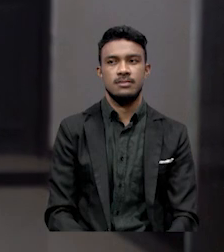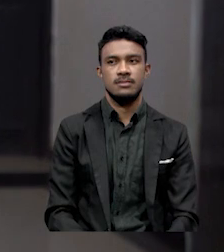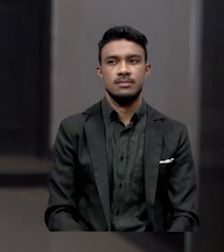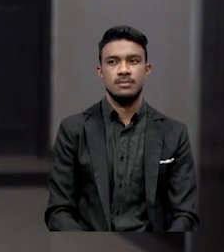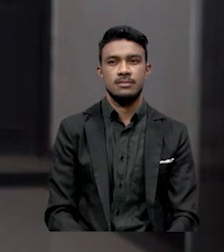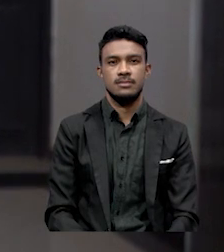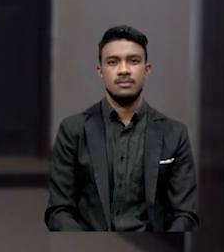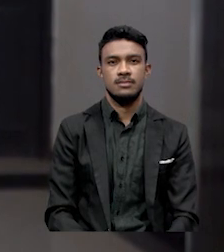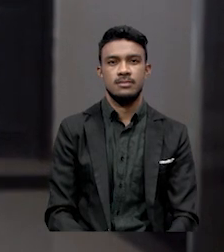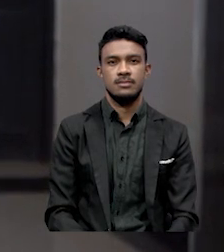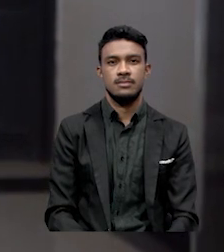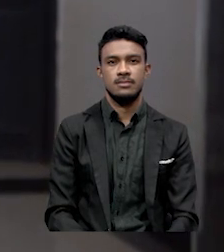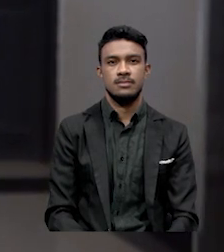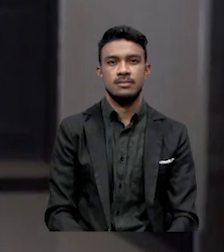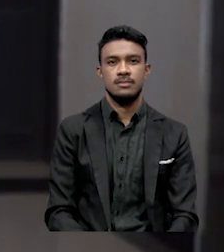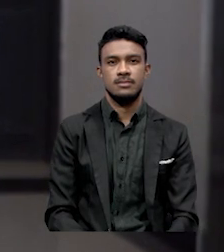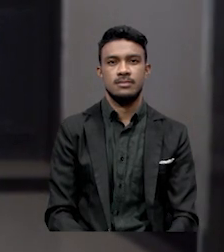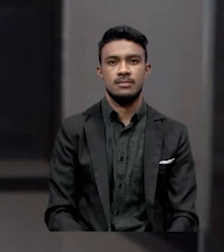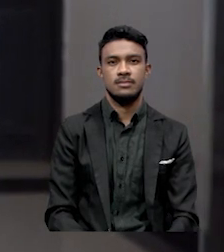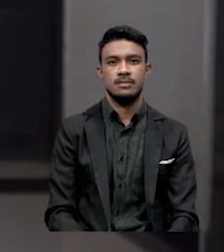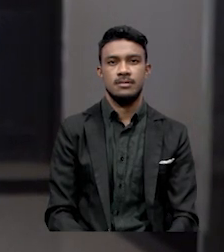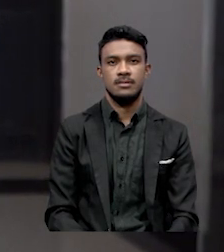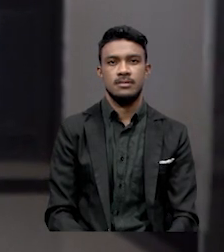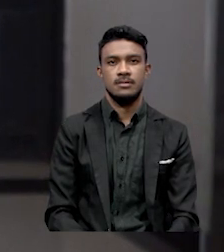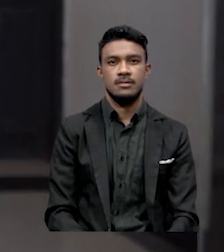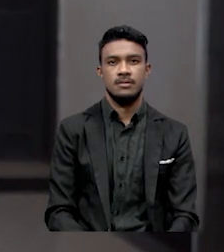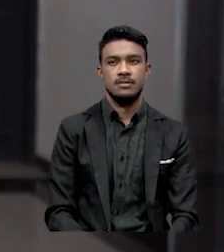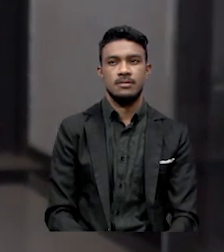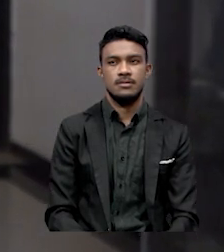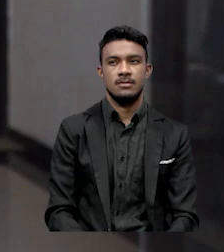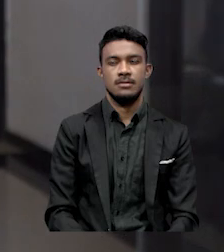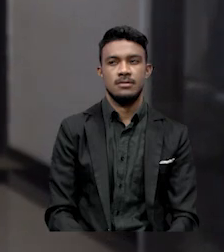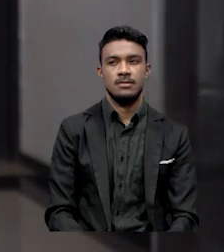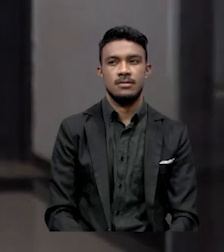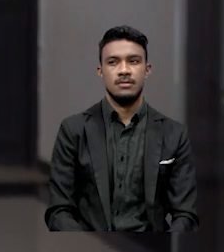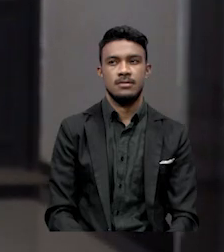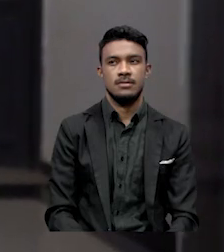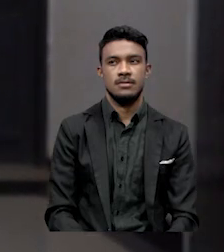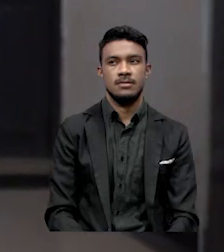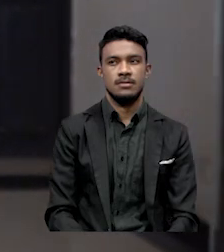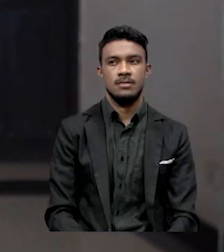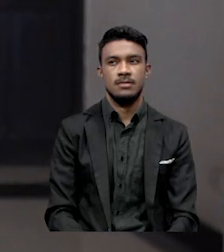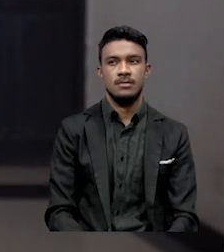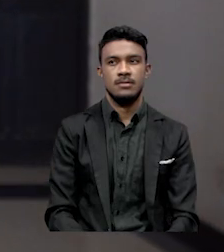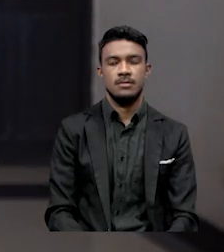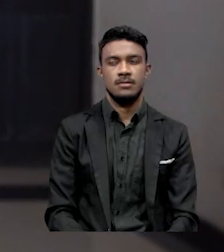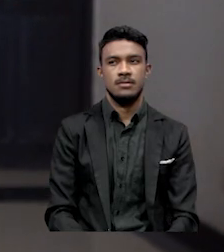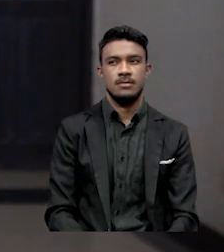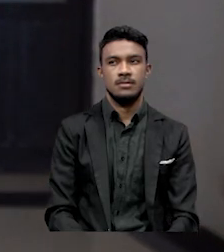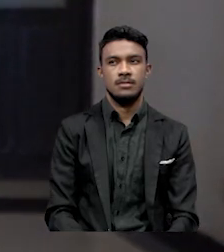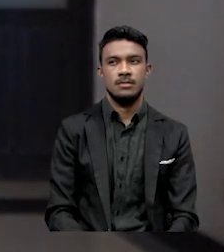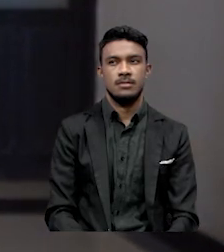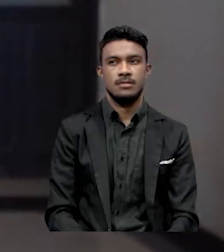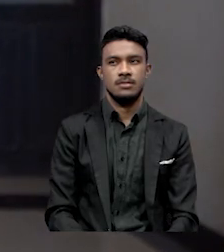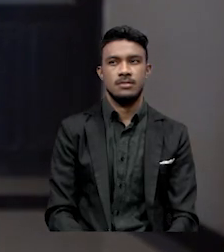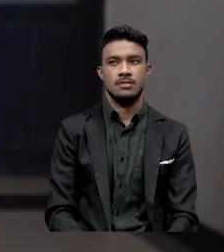ilhas, vocês são 3 ilhas, não é? Mas temos muito em comum e creio que, desenvolvendo a